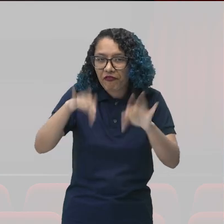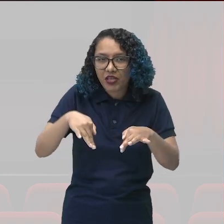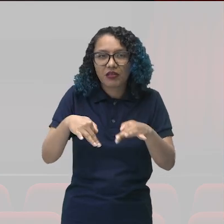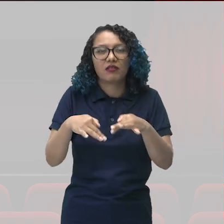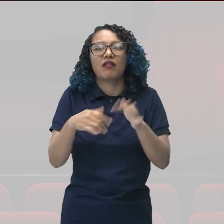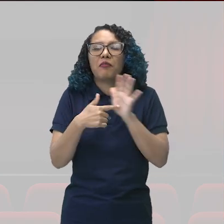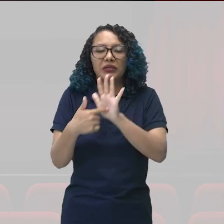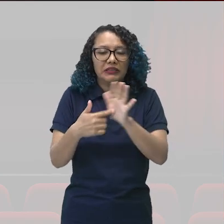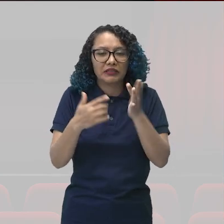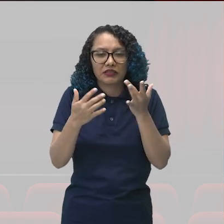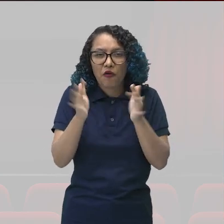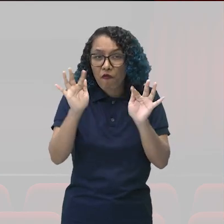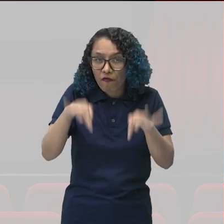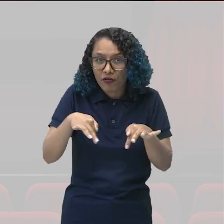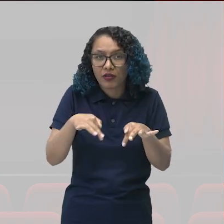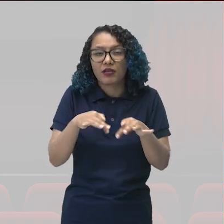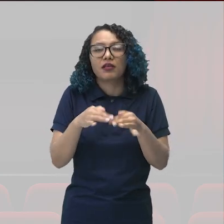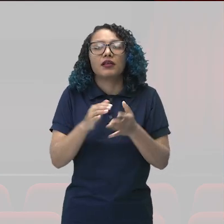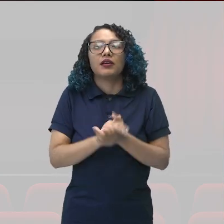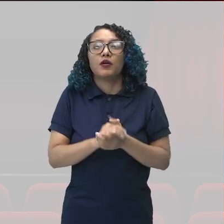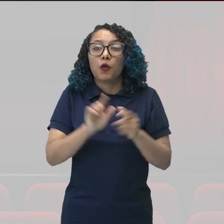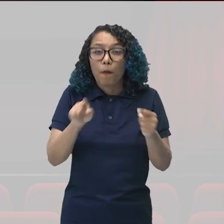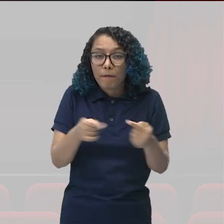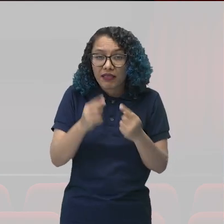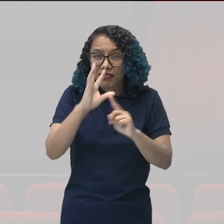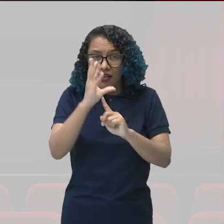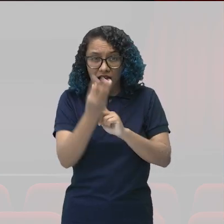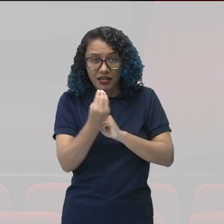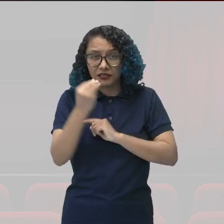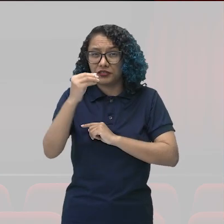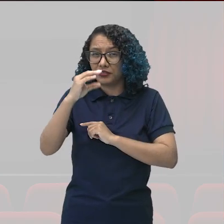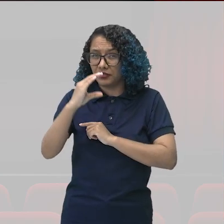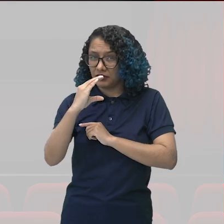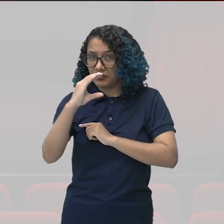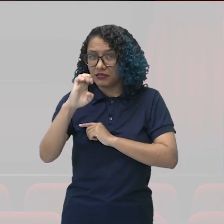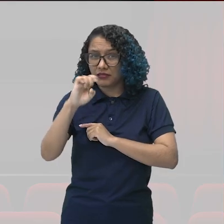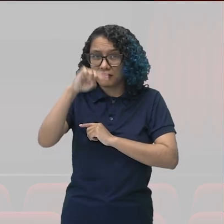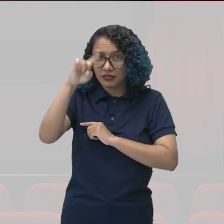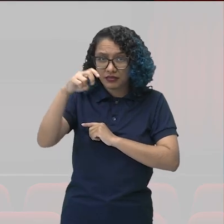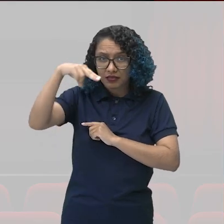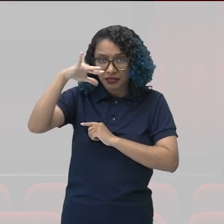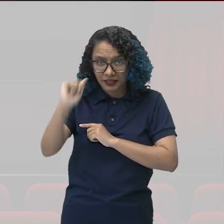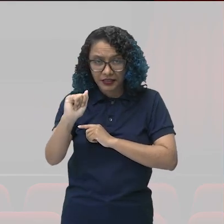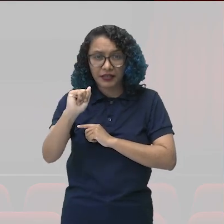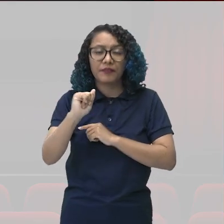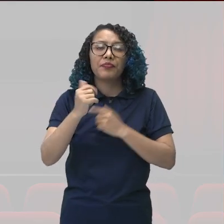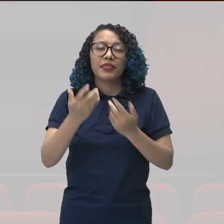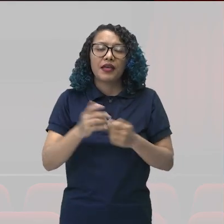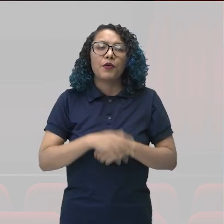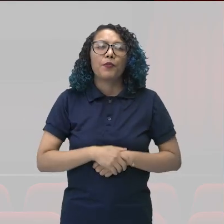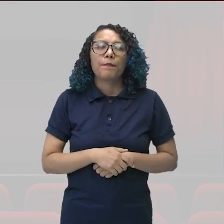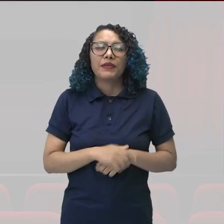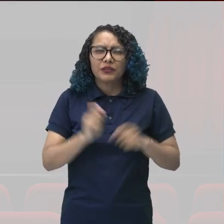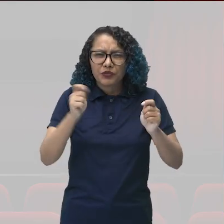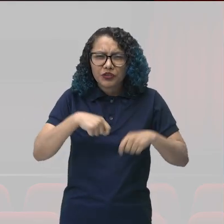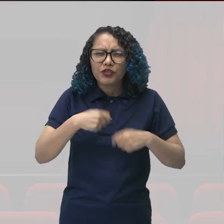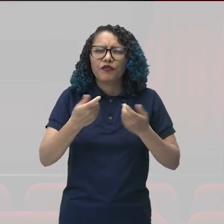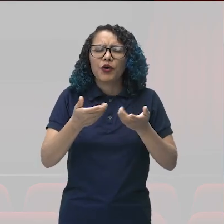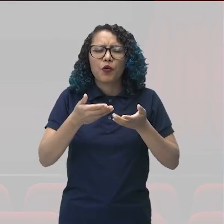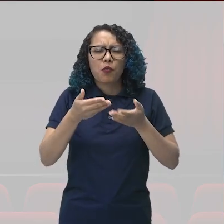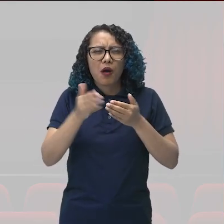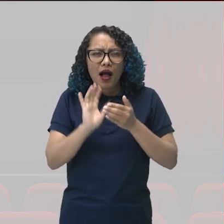certo? Então, trata-se de uma arte cênica. E para isso, para que ele aconteça, ele precisa do quê?